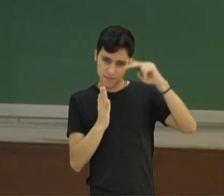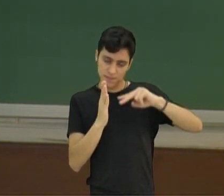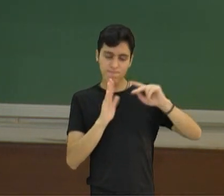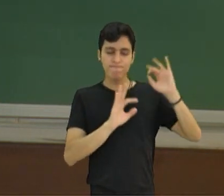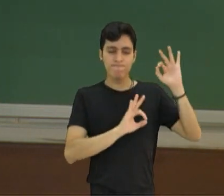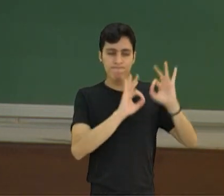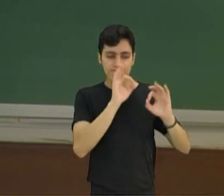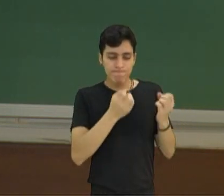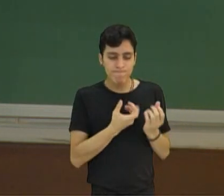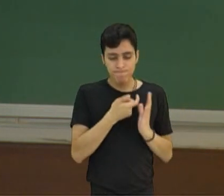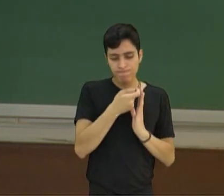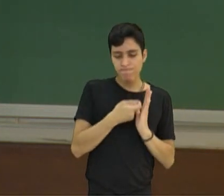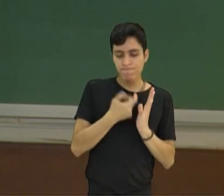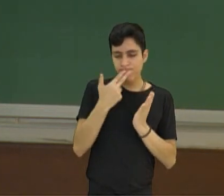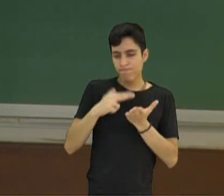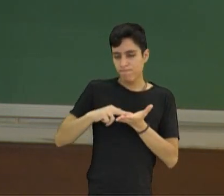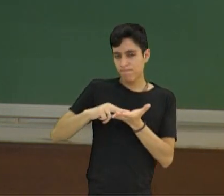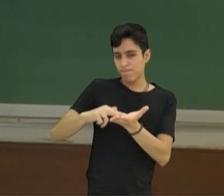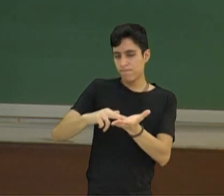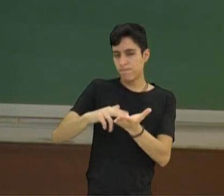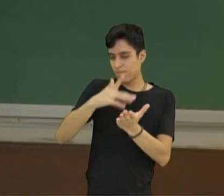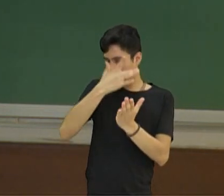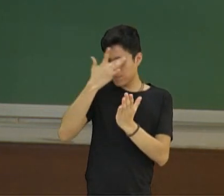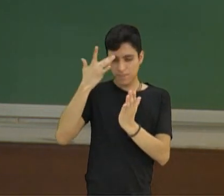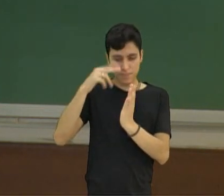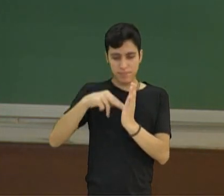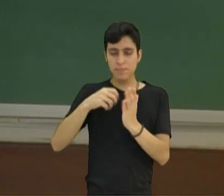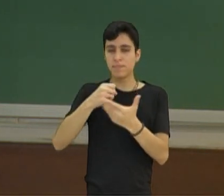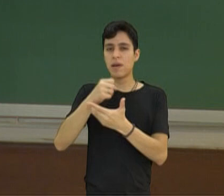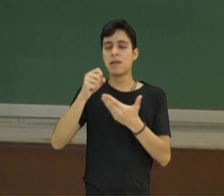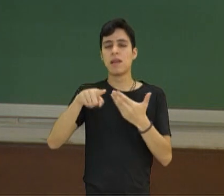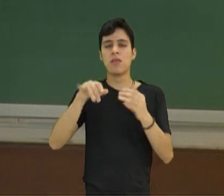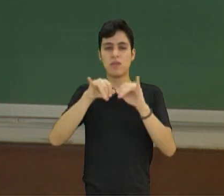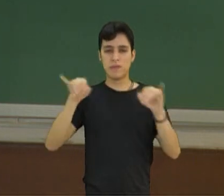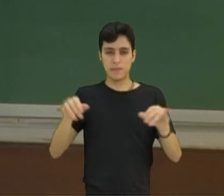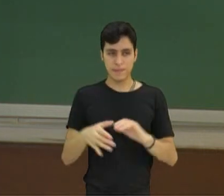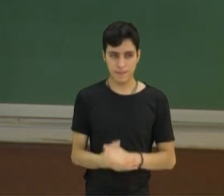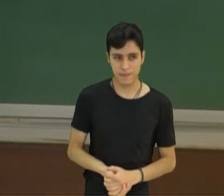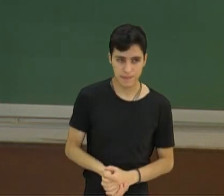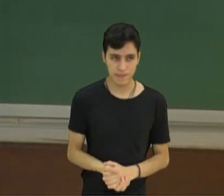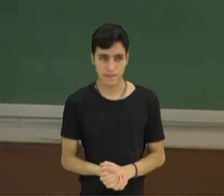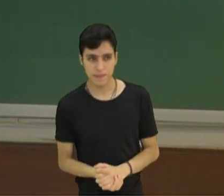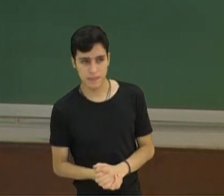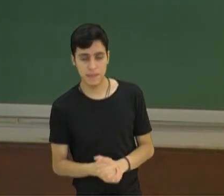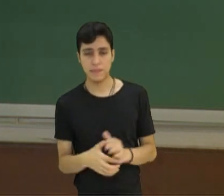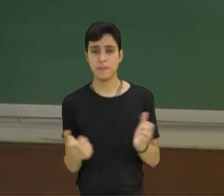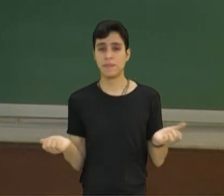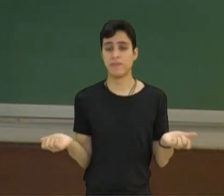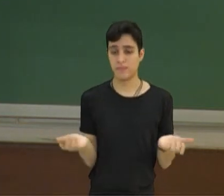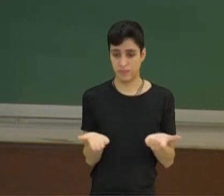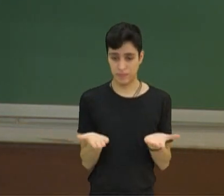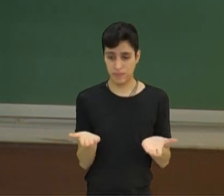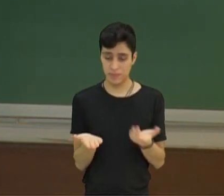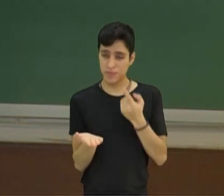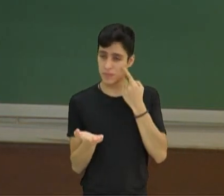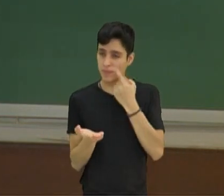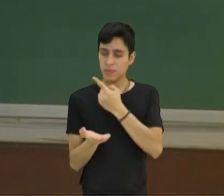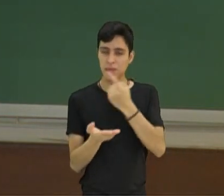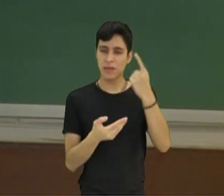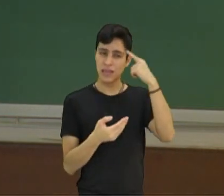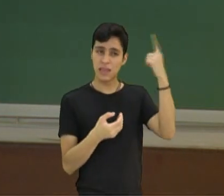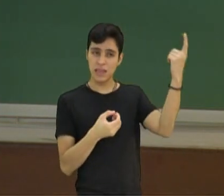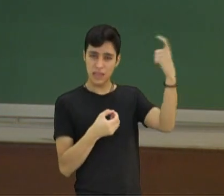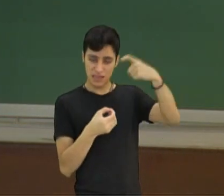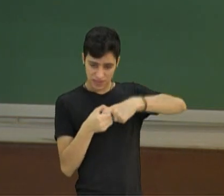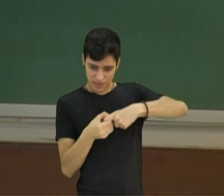e produziremos uma carta do leitor com base em uma notícia. Agora, então, vamos à nossa retomada, à